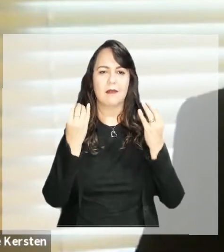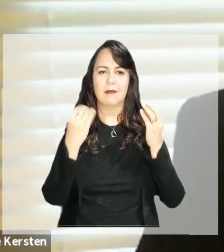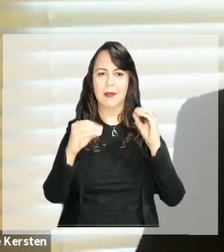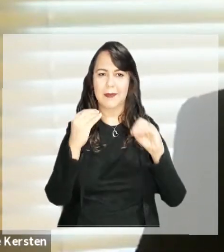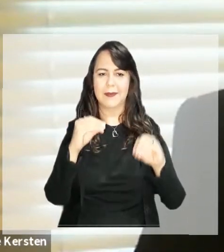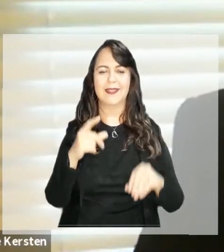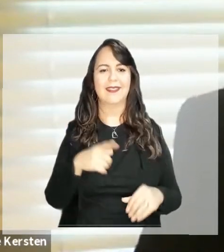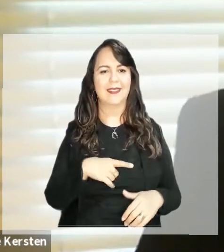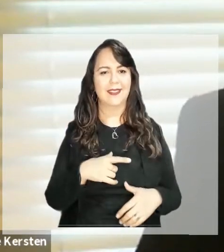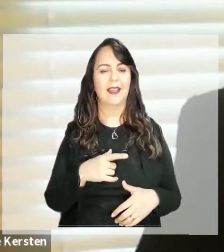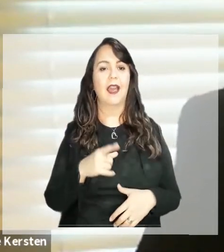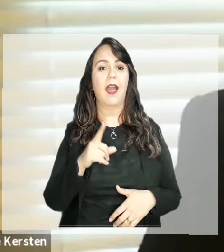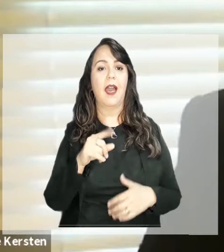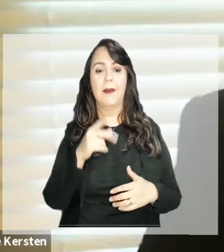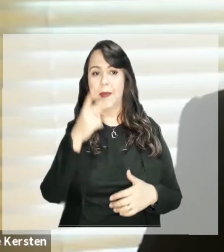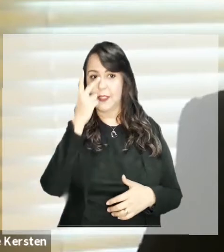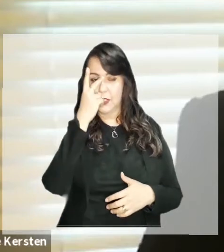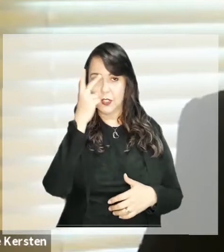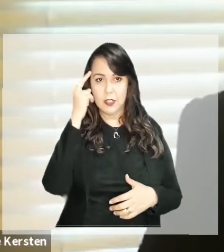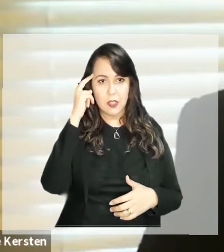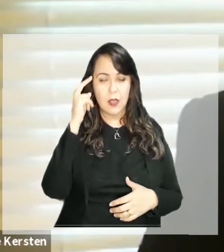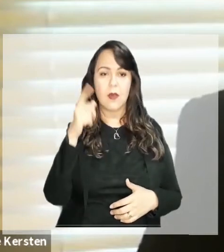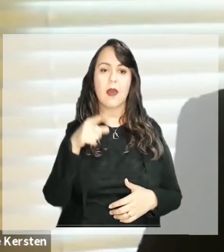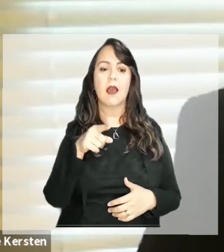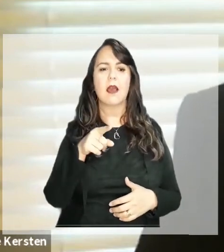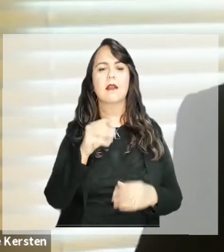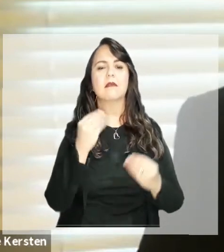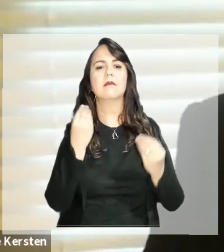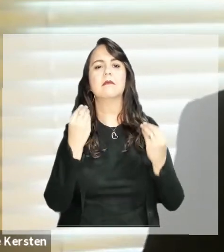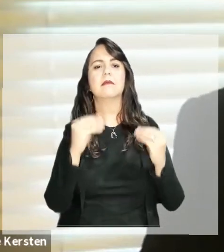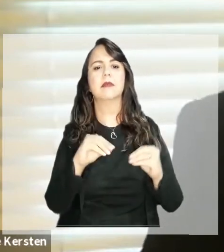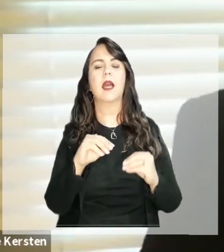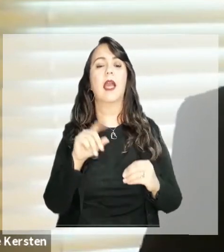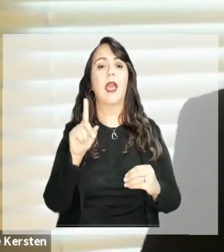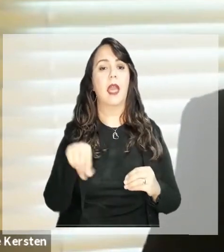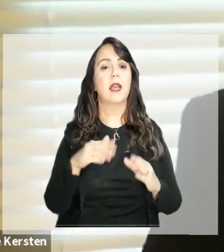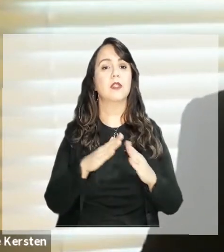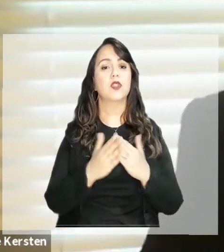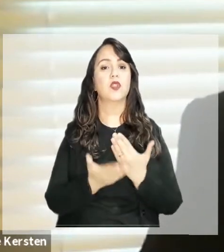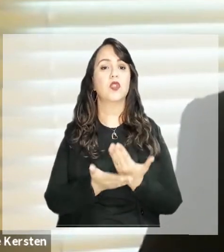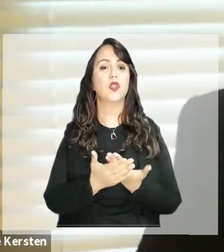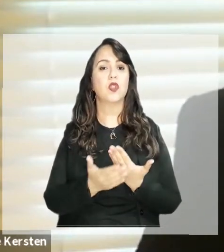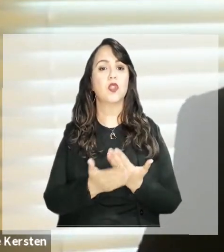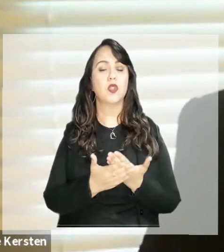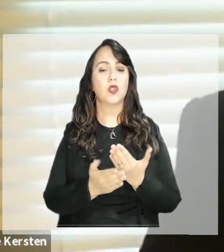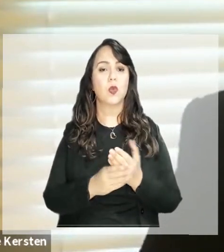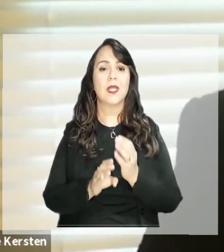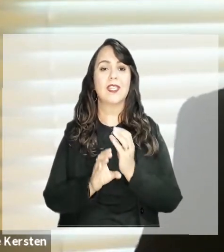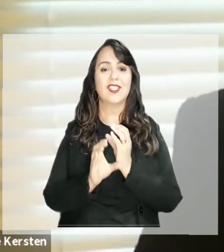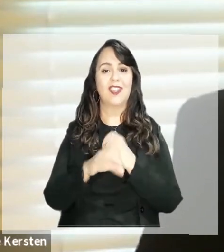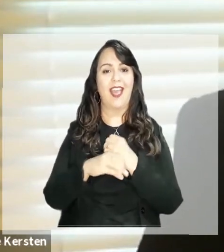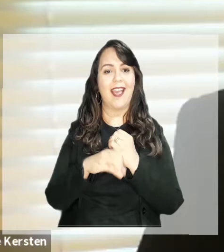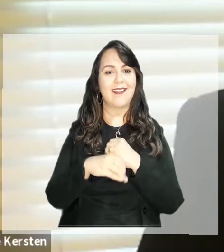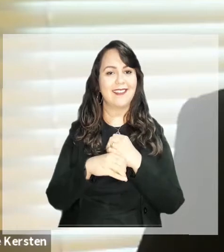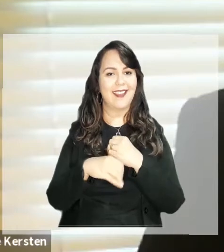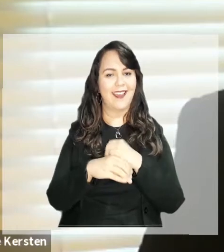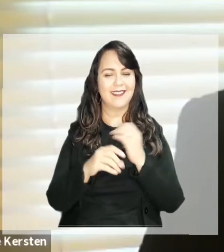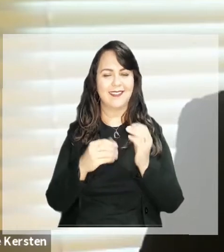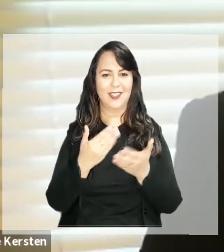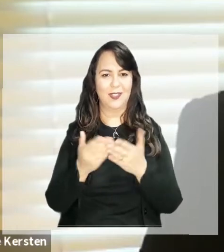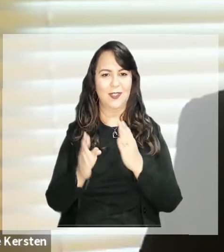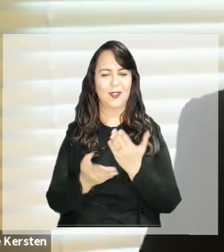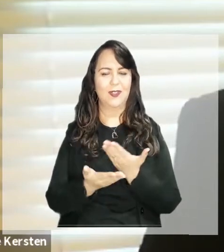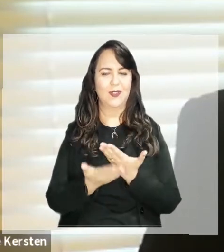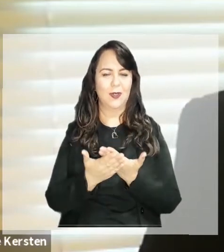telespectadores, postou ser estudante de engenharia mecatrônica, não relacionado à atividade do tribunal. Então, isso